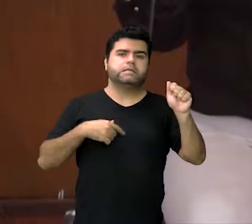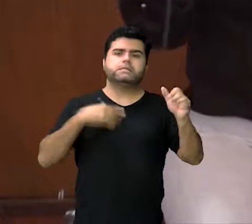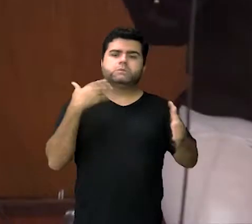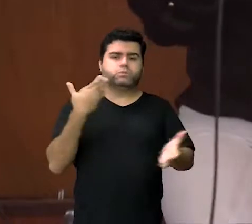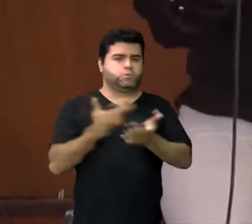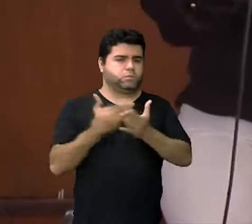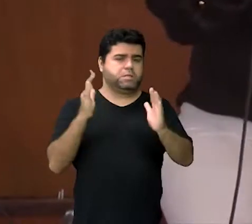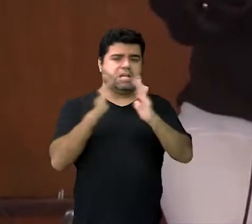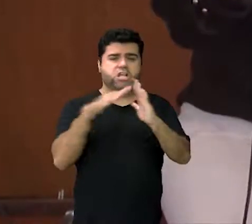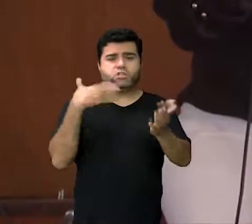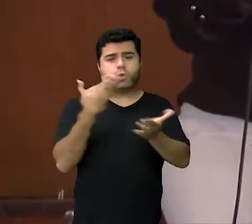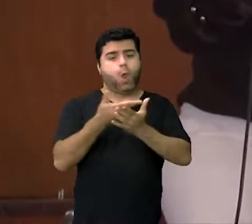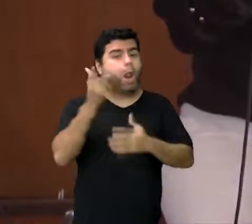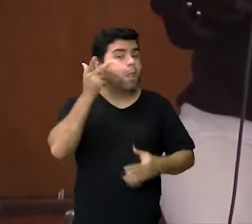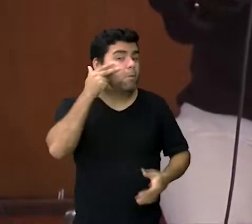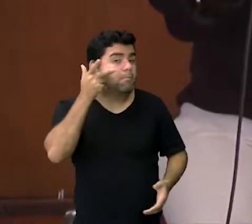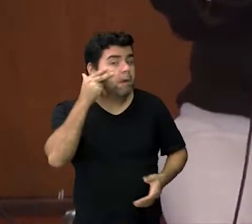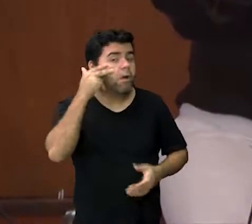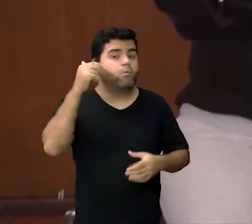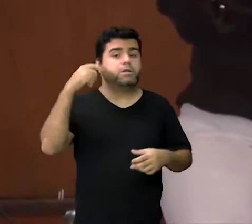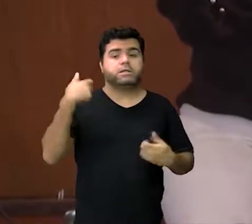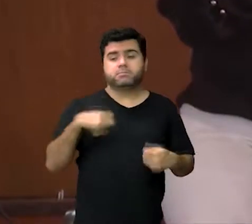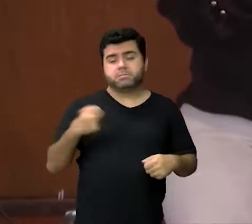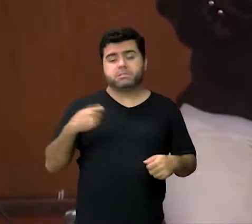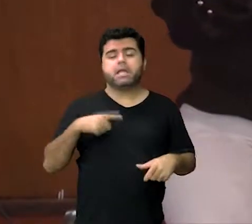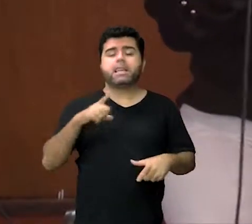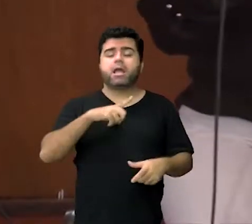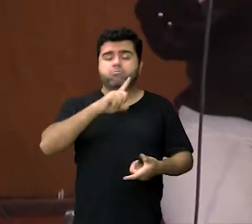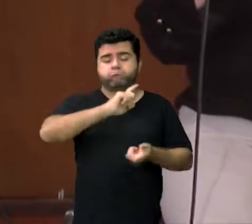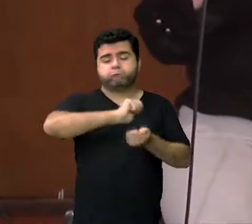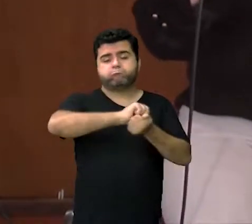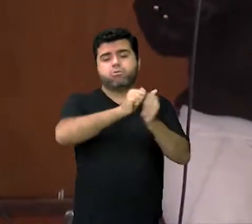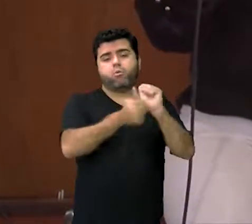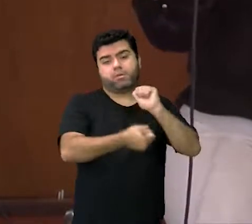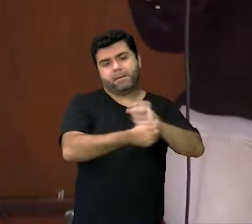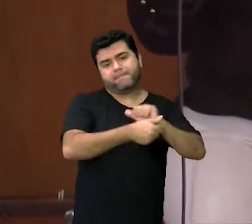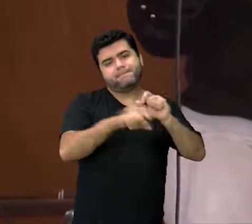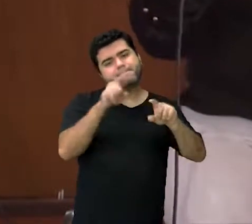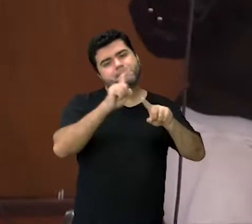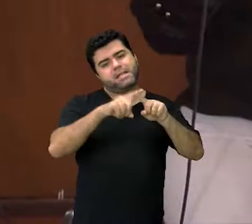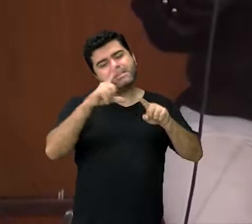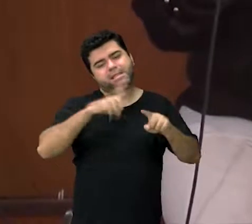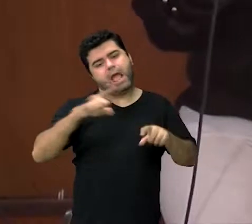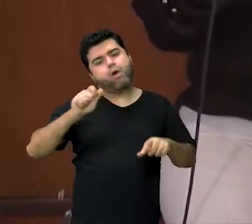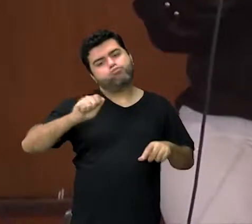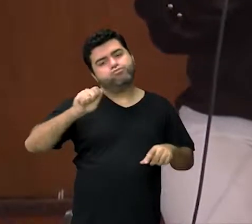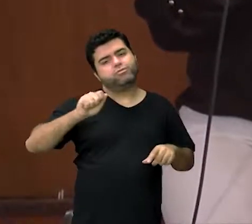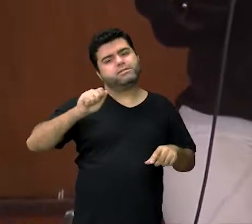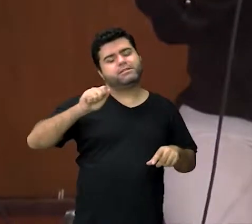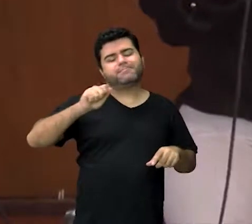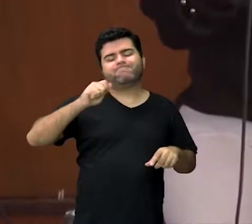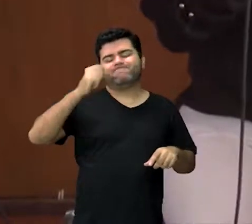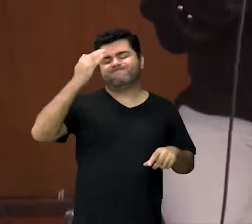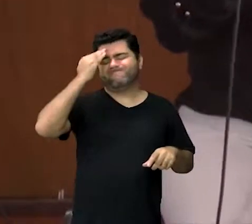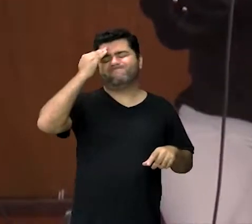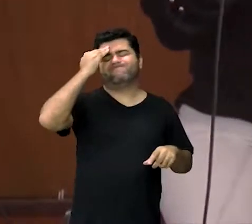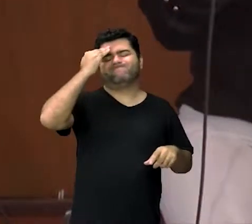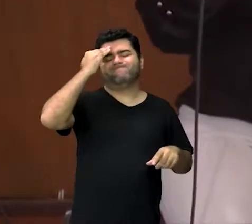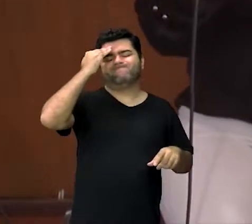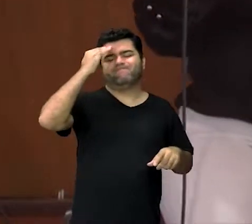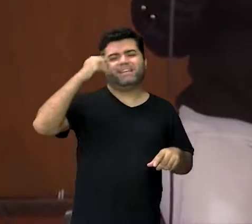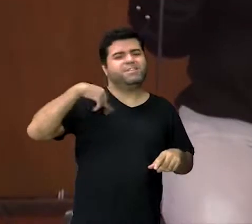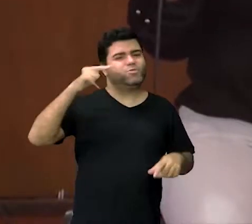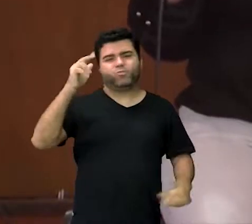regular e eles têm que ser atendidos com qualidade. Mas nós temos autistas que não são e nunca serão para